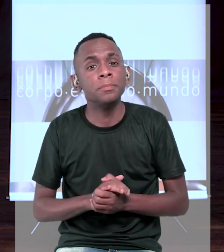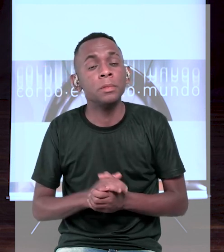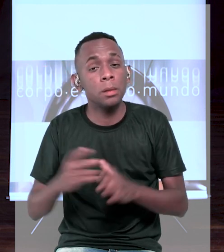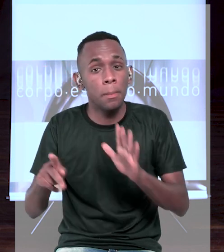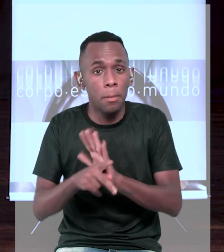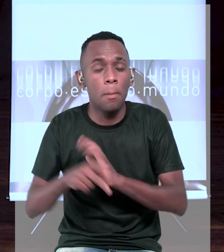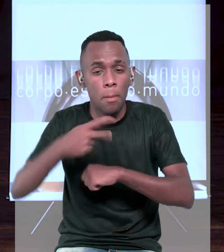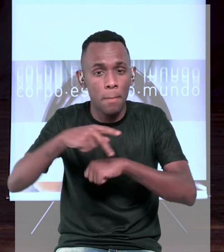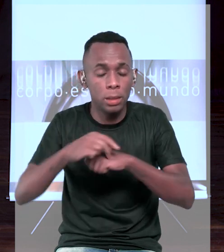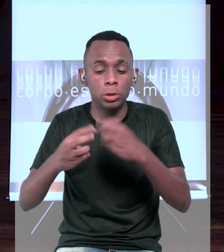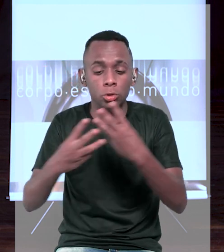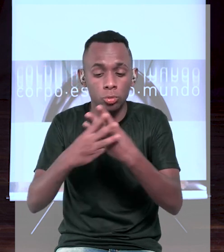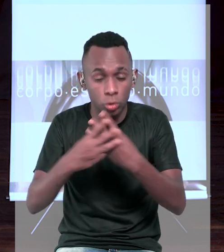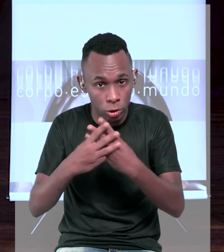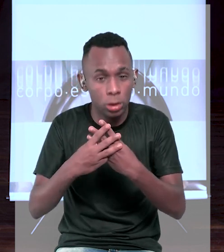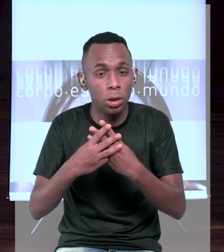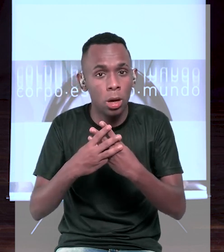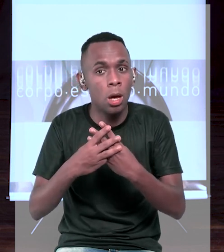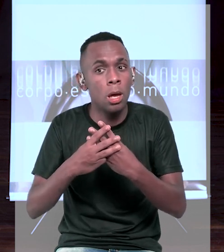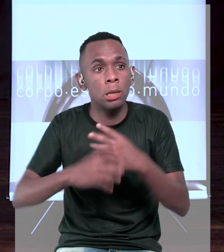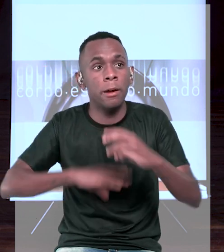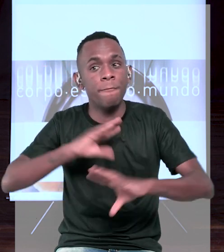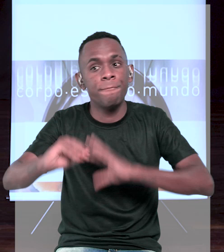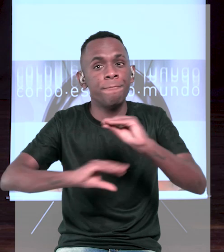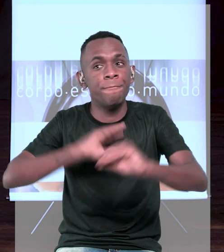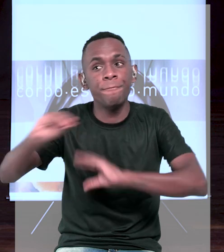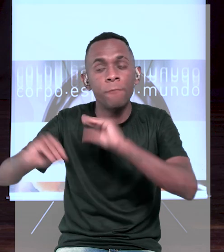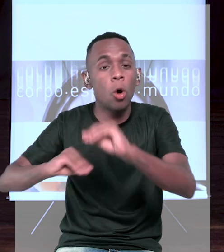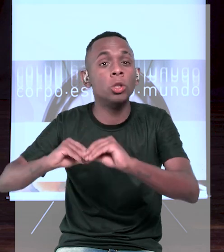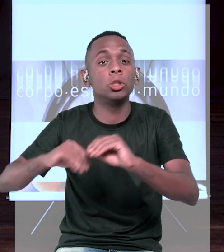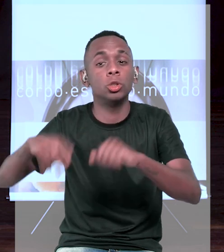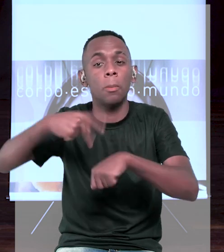judia alemã que foge da Alemanha,